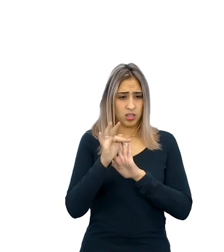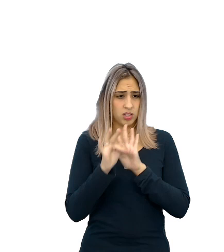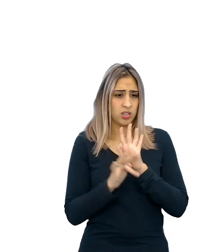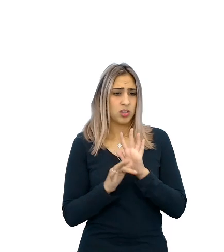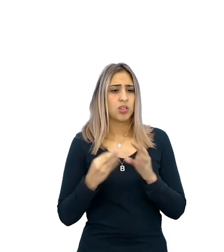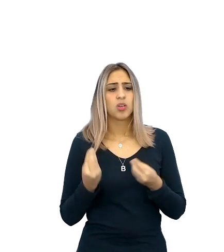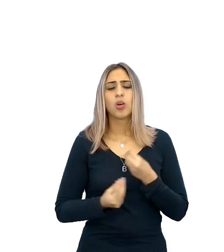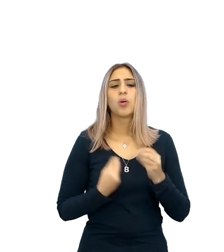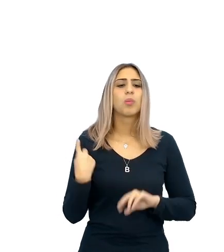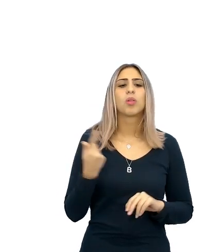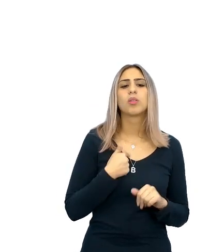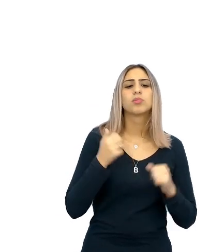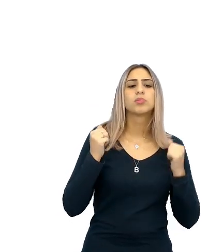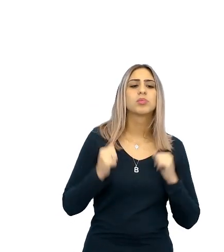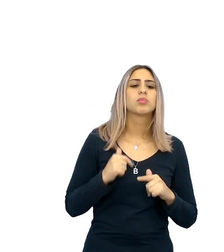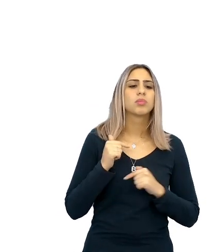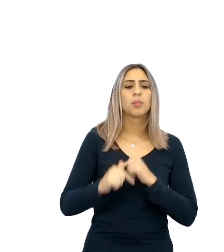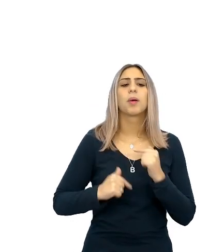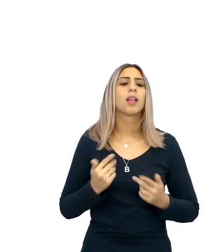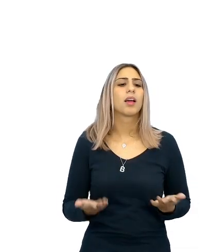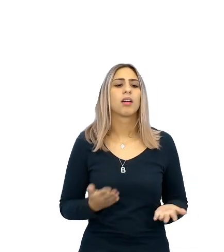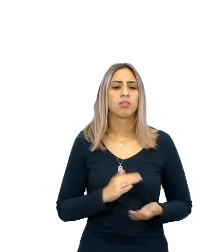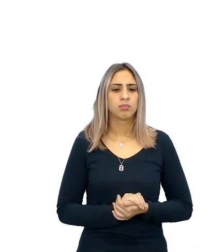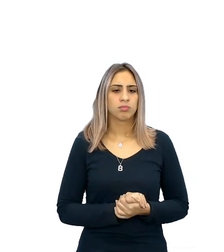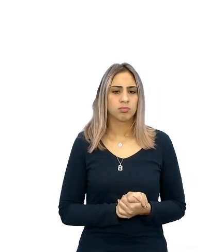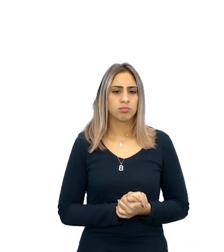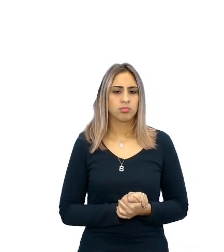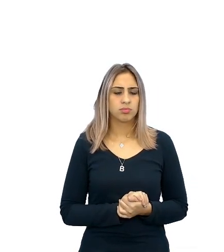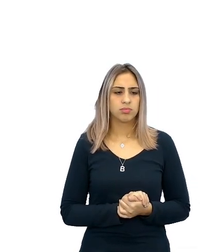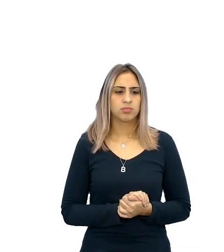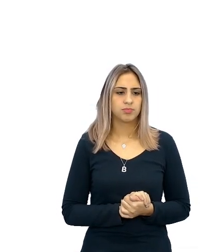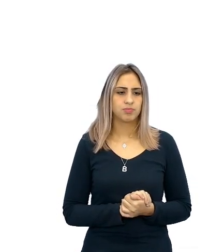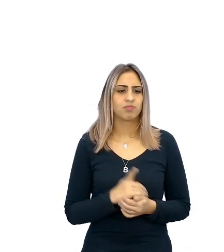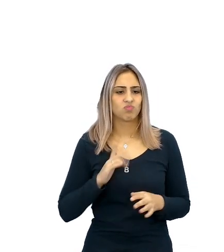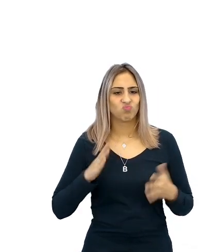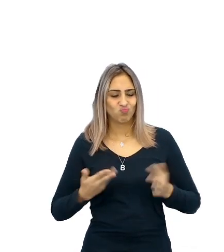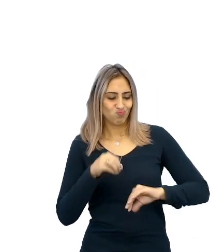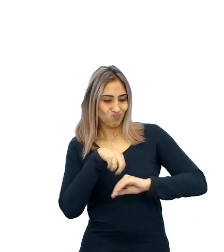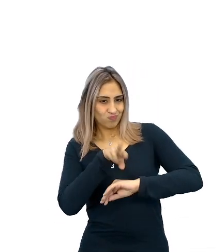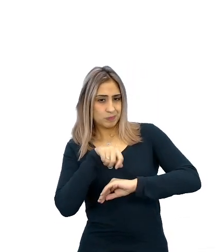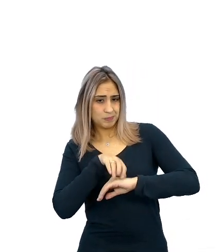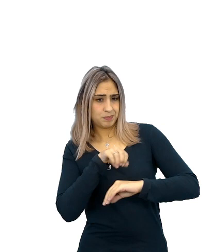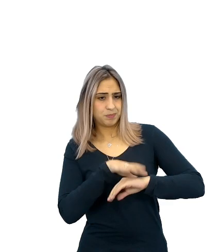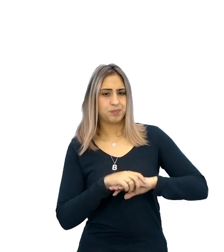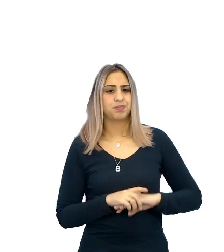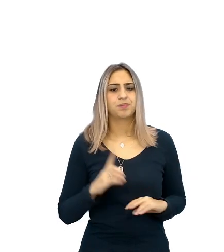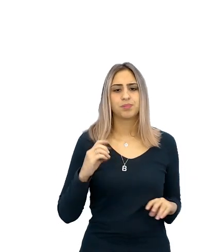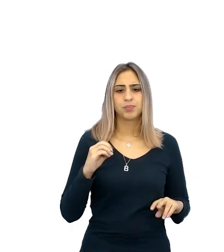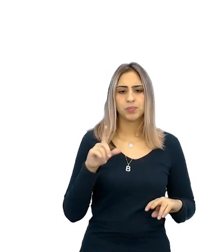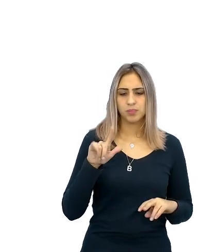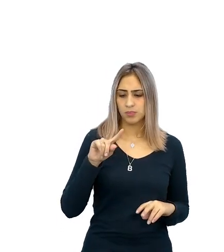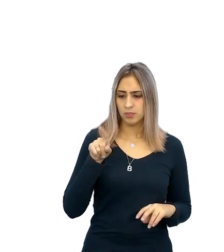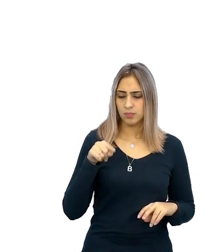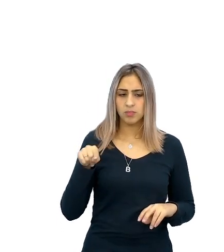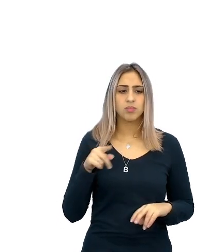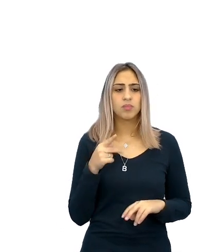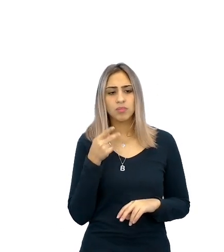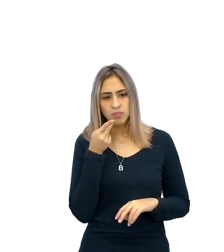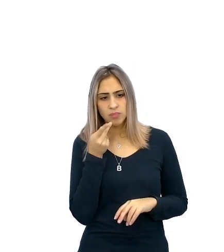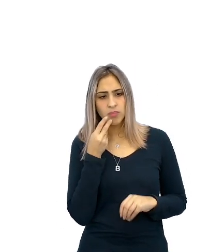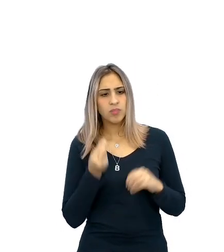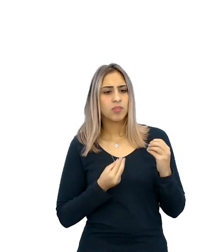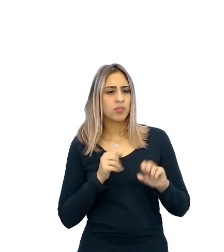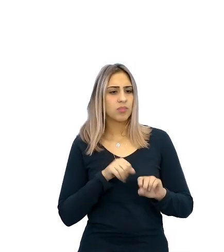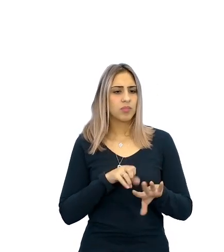textuais, como nós poderíamos trabalhar? Aí, tendo em vista sugestões de Gauss e Schneule, quando fala que é